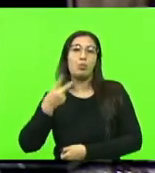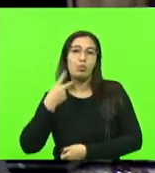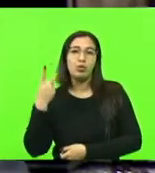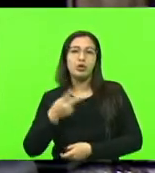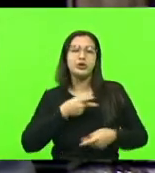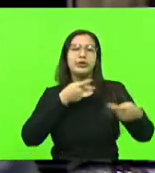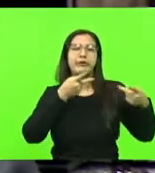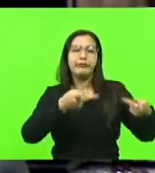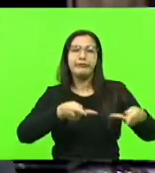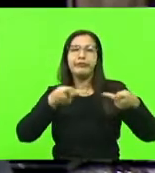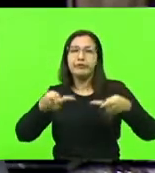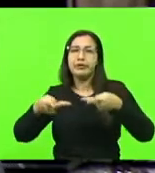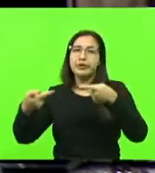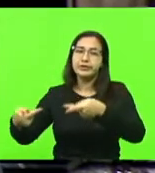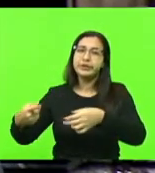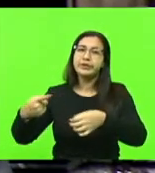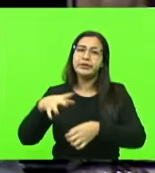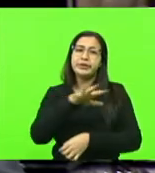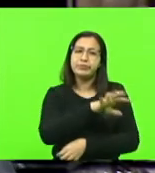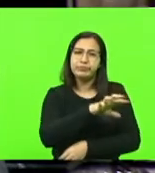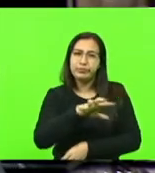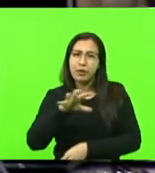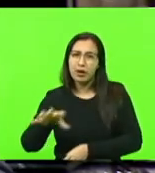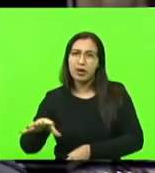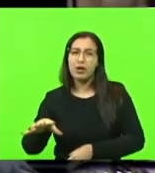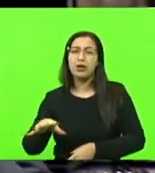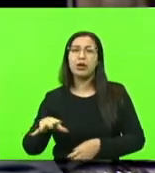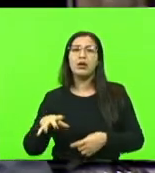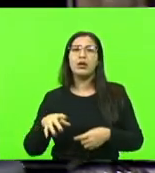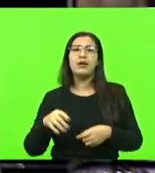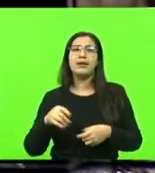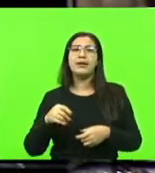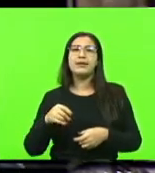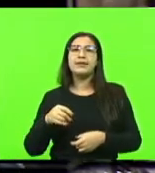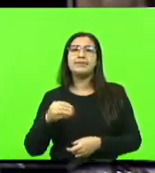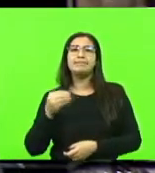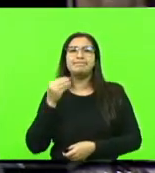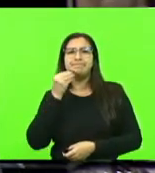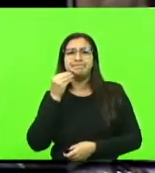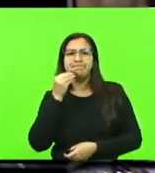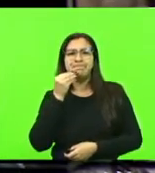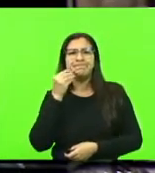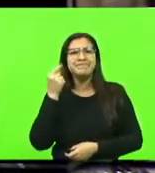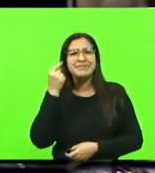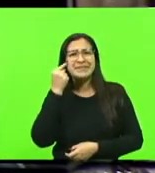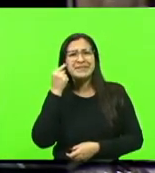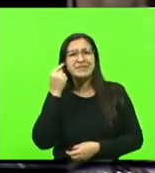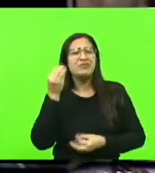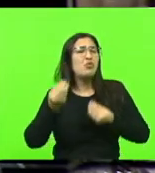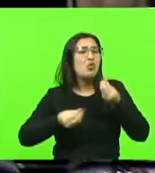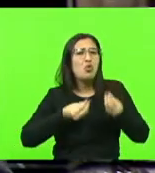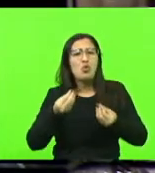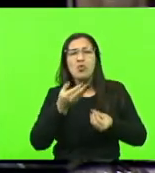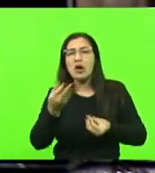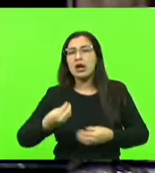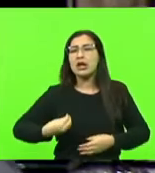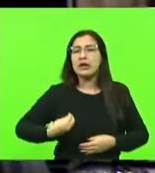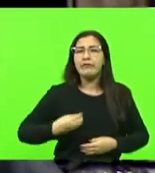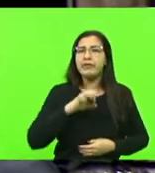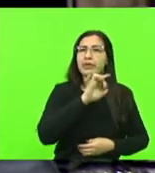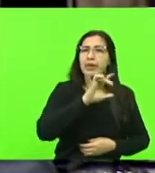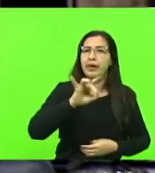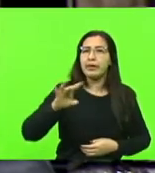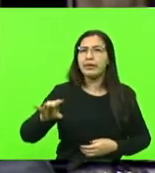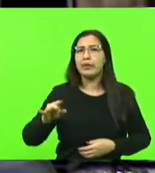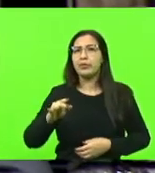comunidade, entramos de cabeça erguida, tentamos o máximo possível saber como eles vivem e, a partir daí, vir para